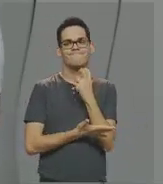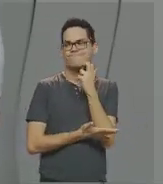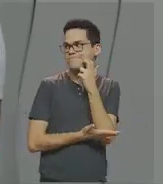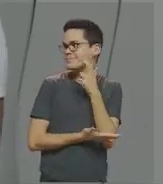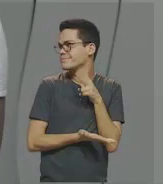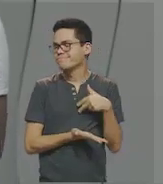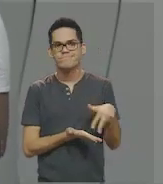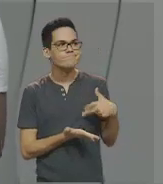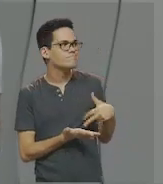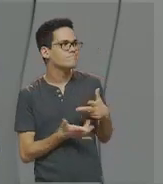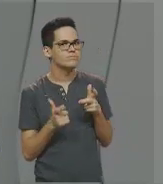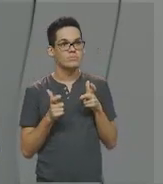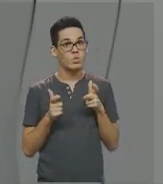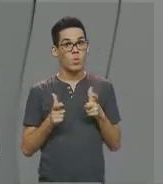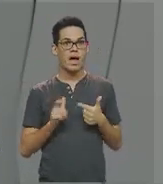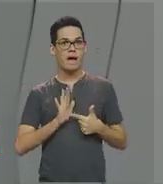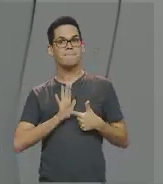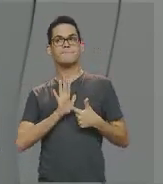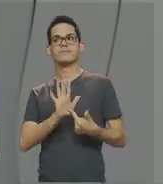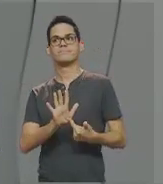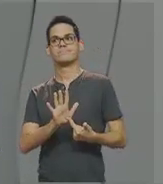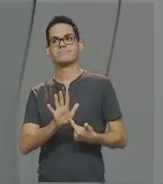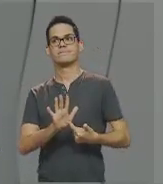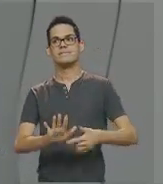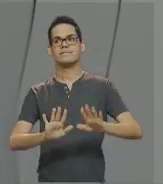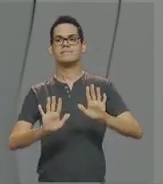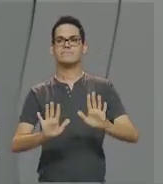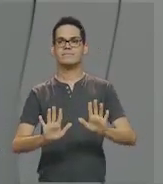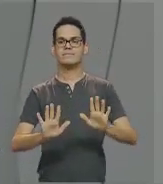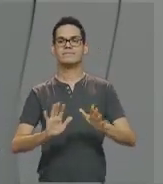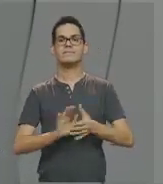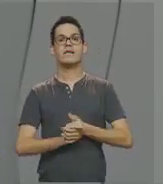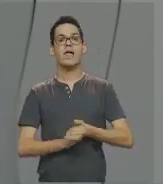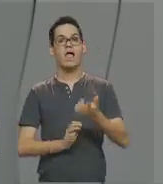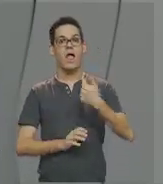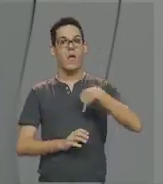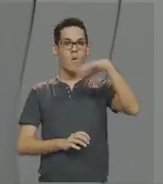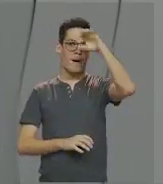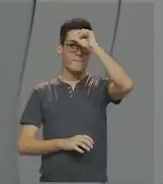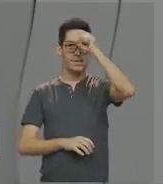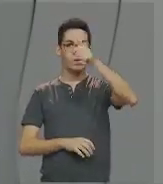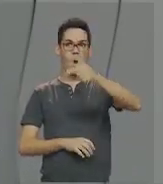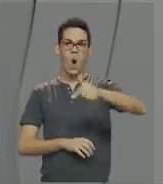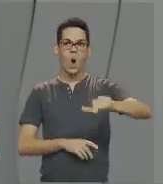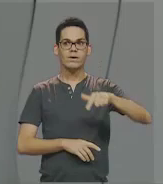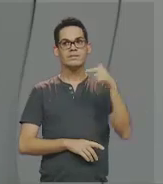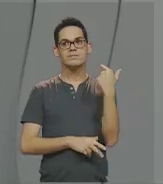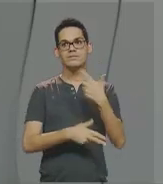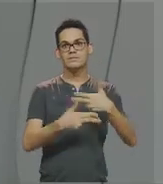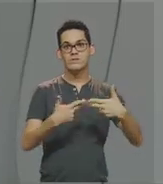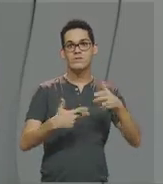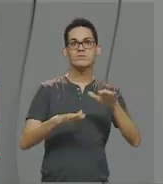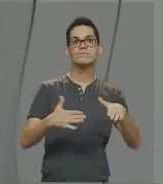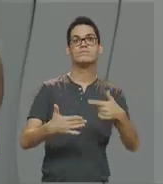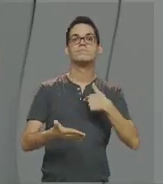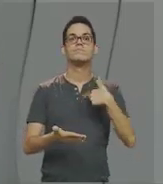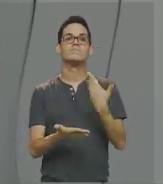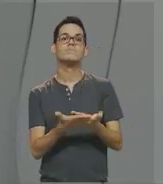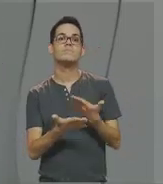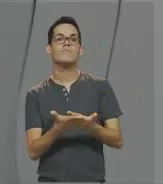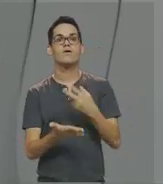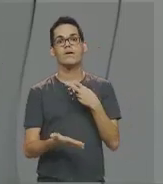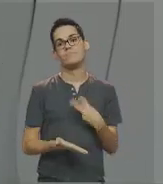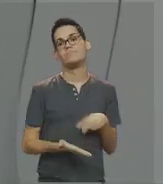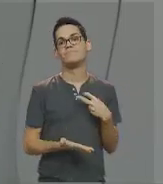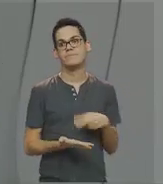pessoas acham que é um espaço de muita exposição. Porém, eu aprendo várias coisas quando eu estudo dança, né? Porque muitas